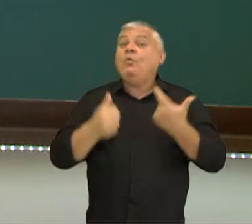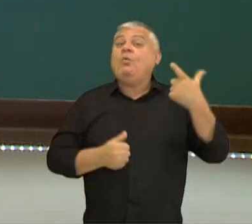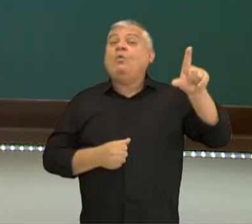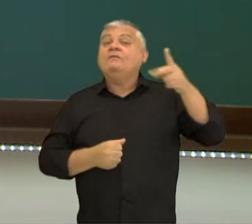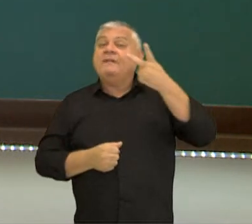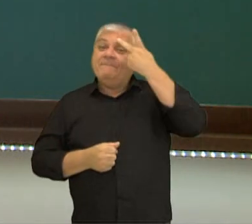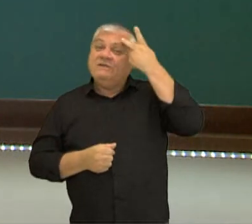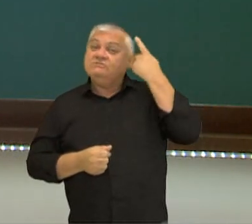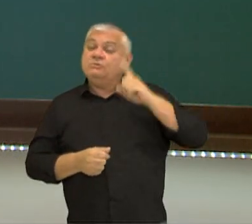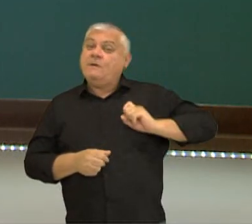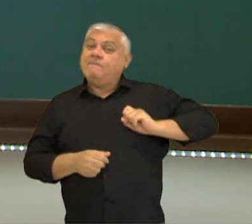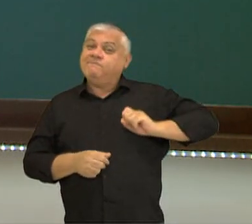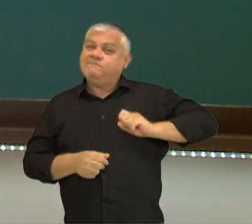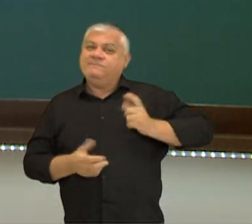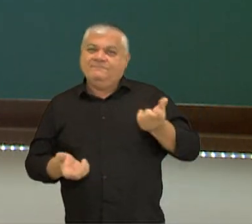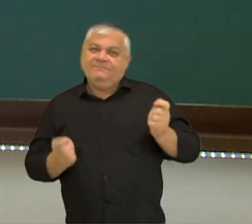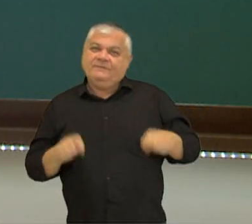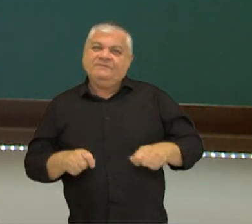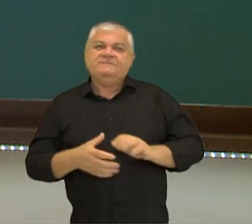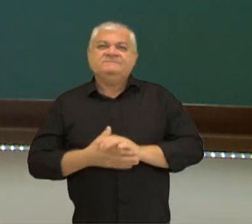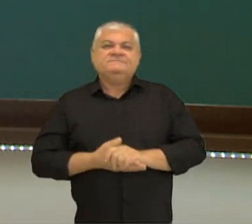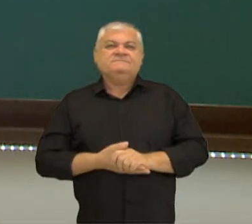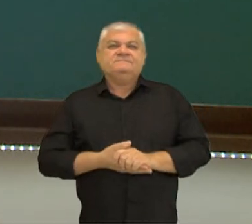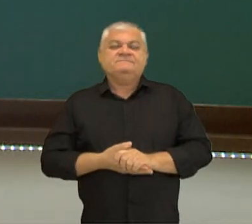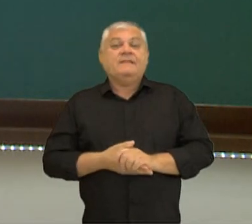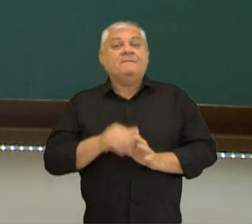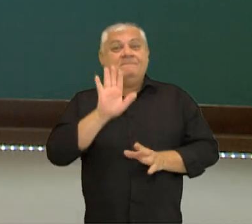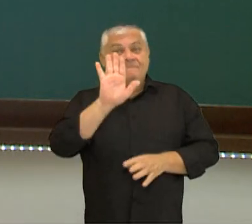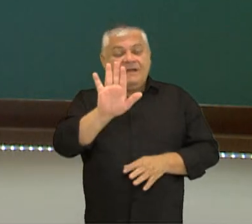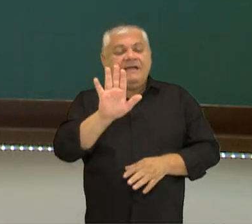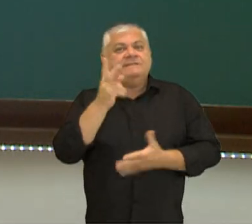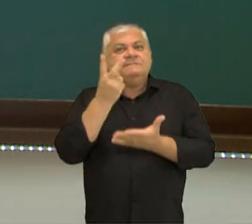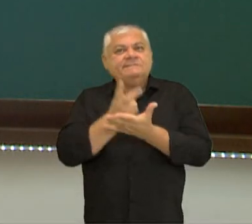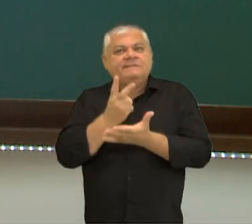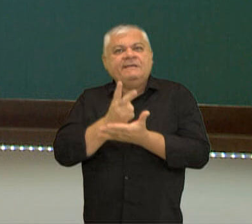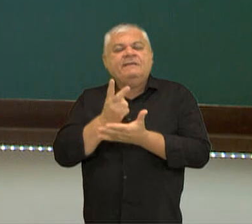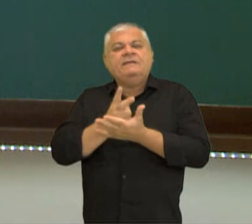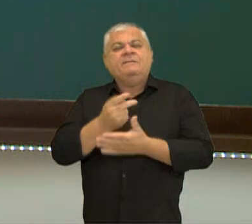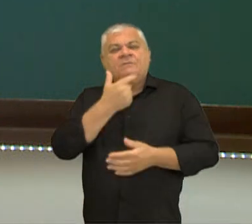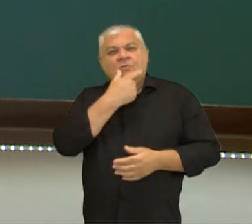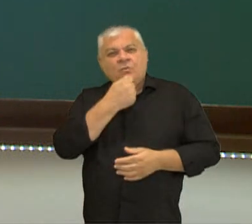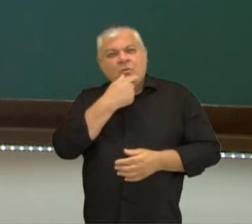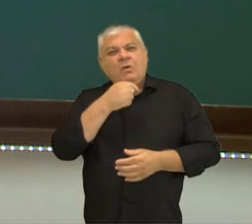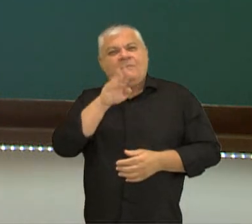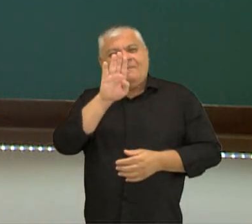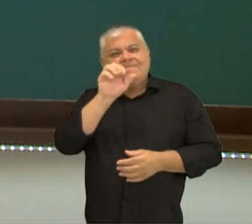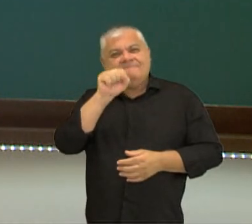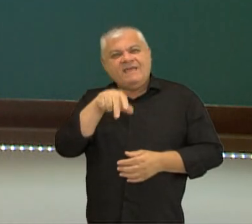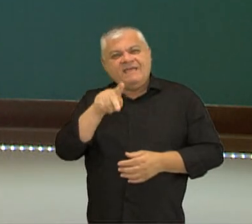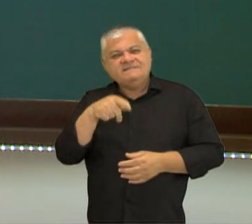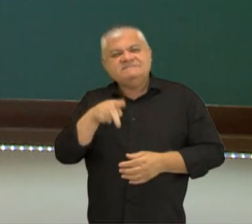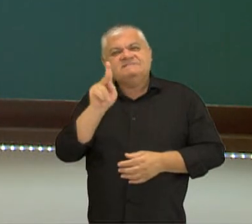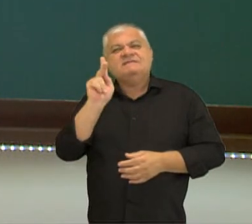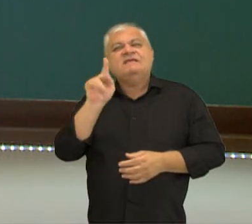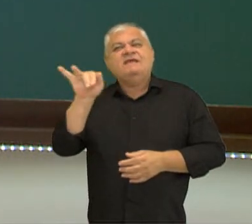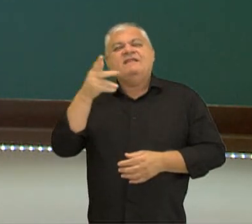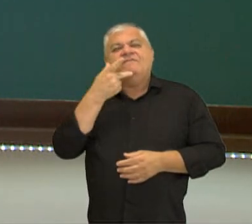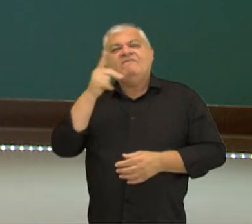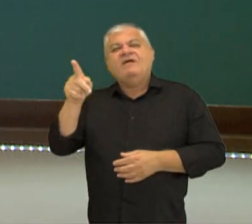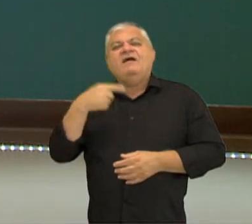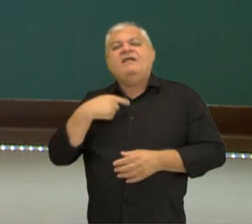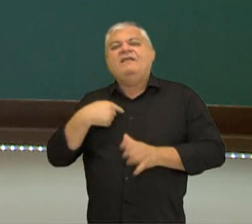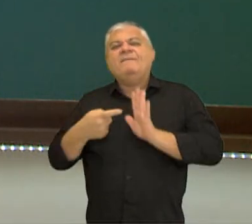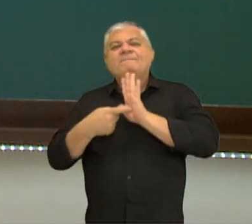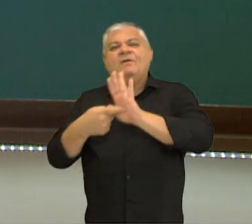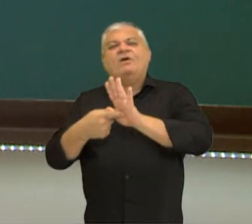pessoa, a gente não sabe. Mas o que se sabe é que sempre quando o Banksy faz uma intervenção artística, o que ele faz? Ele posta na sua